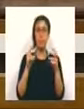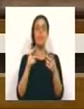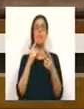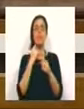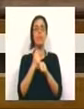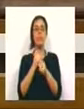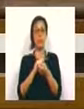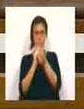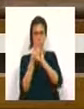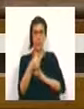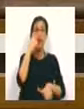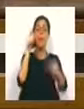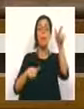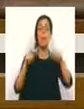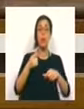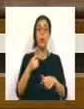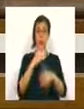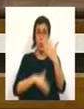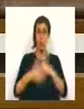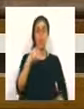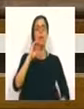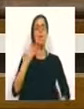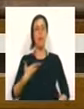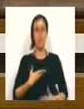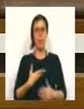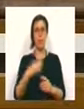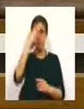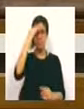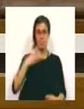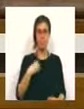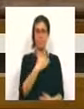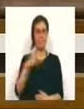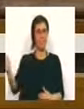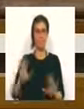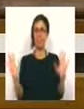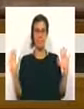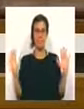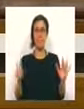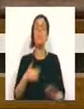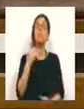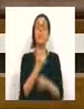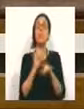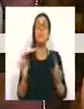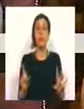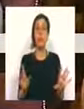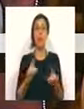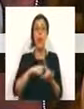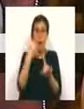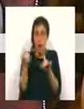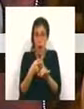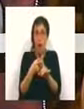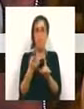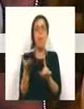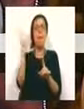reabilitação profissional de pessoas com deficiência, o PSD não recebe lições de ninguém. Precisamente nos anos